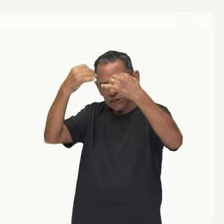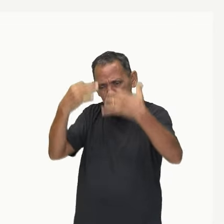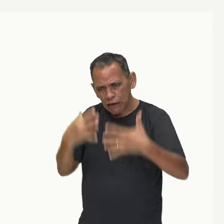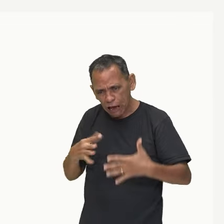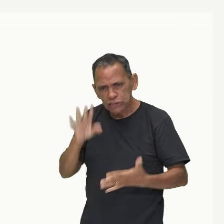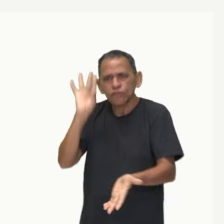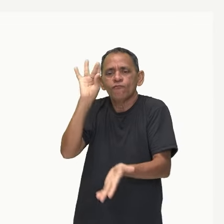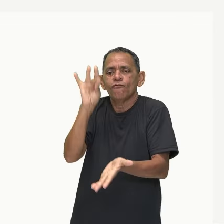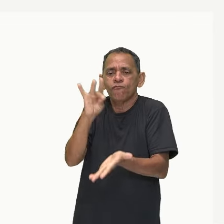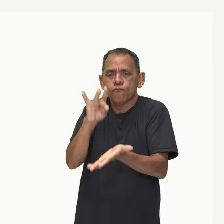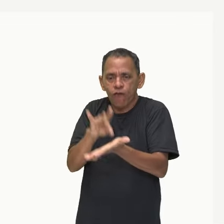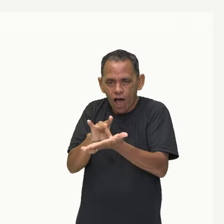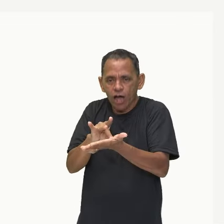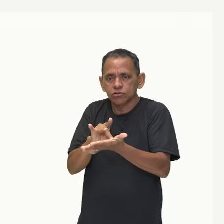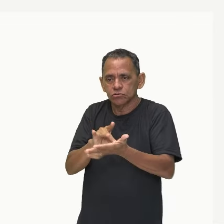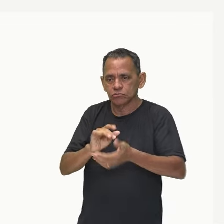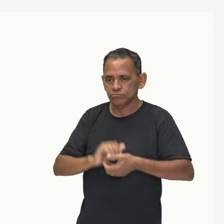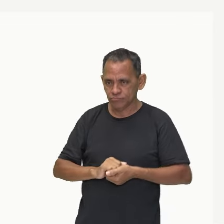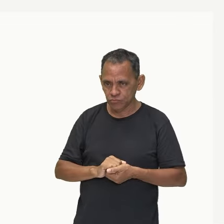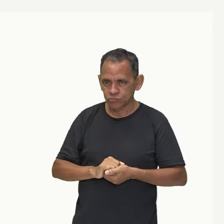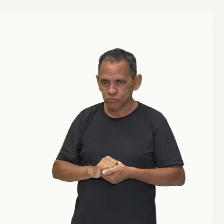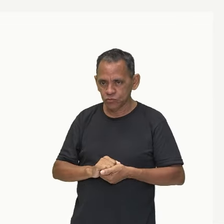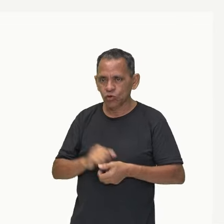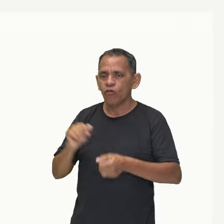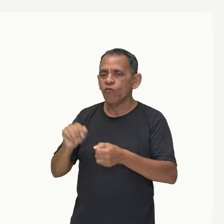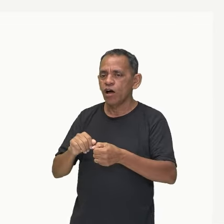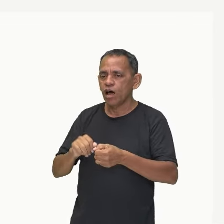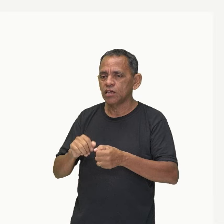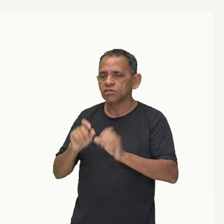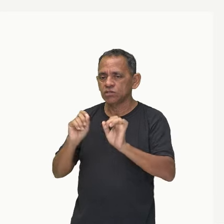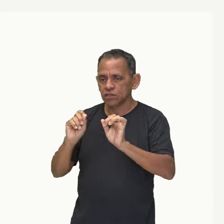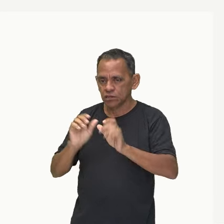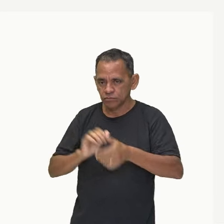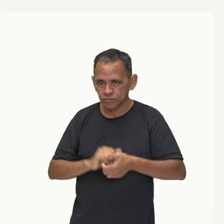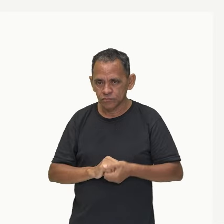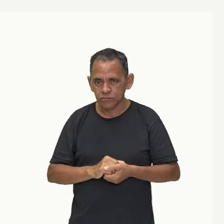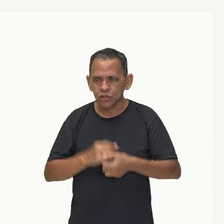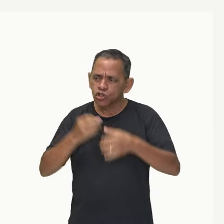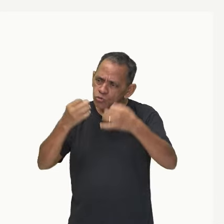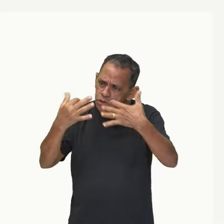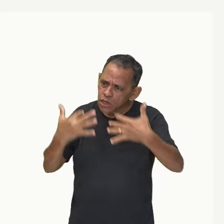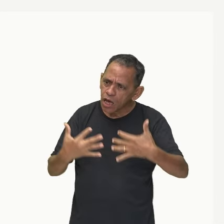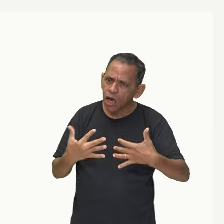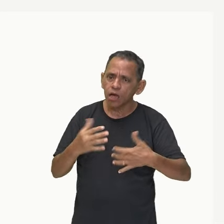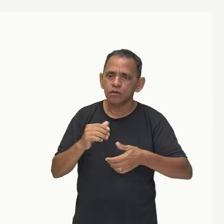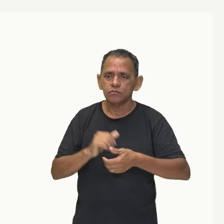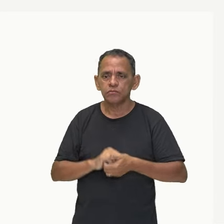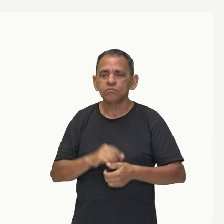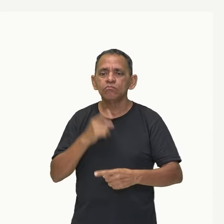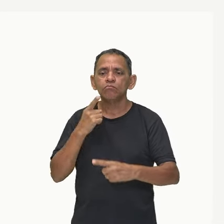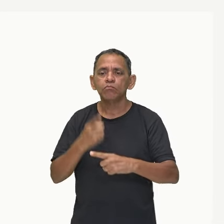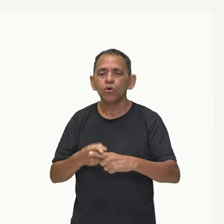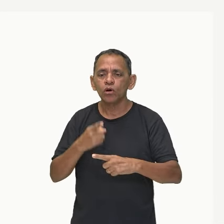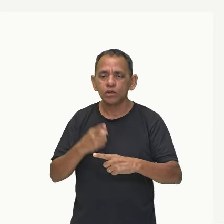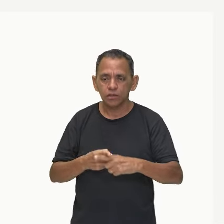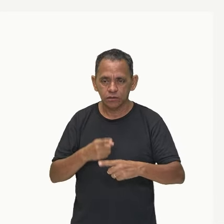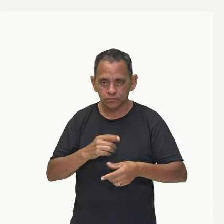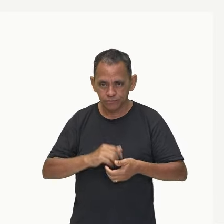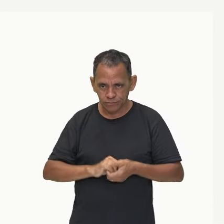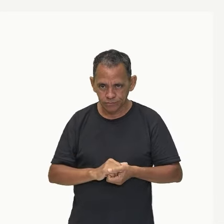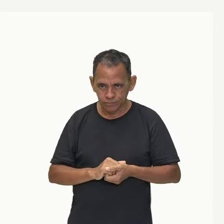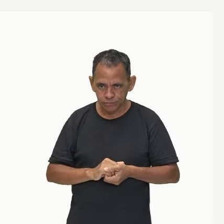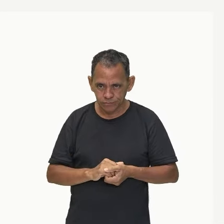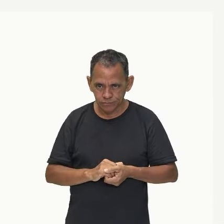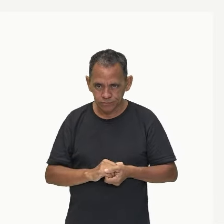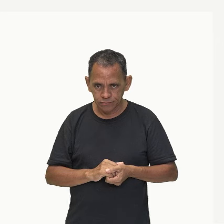porquê. Poucas pessoas sabem explicar por que fazem